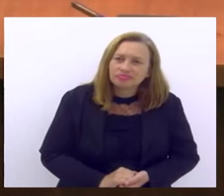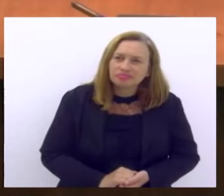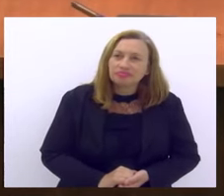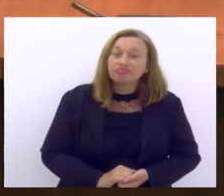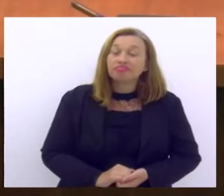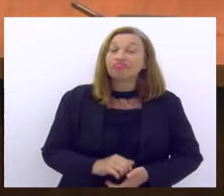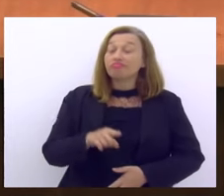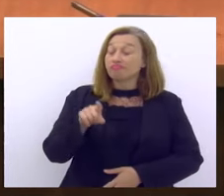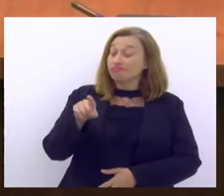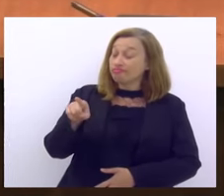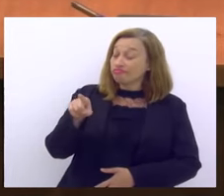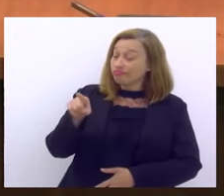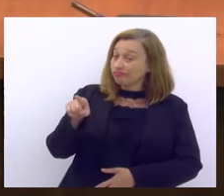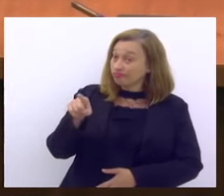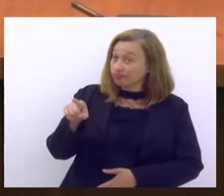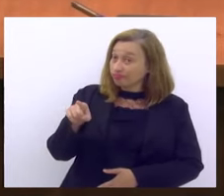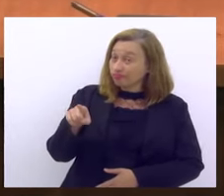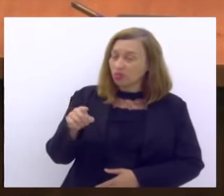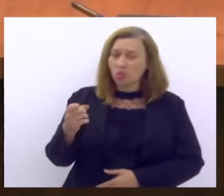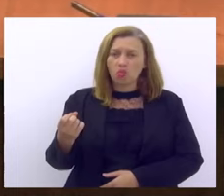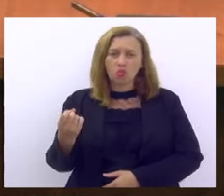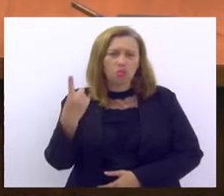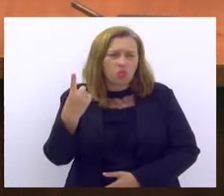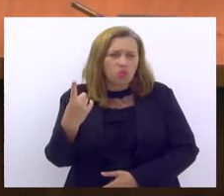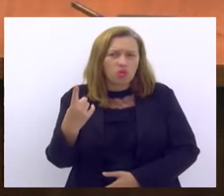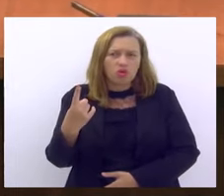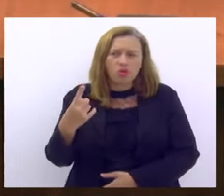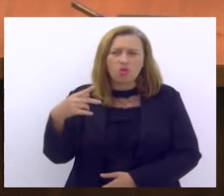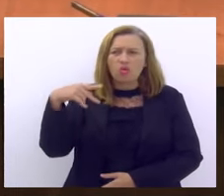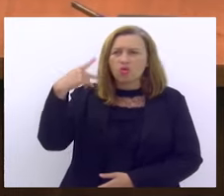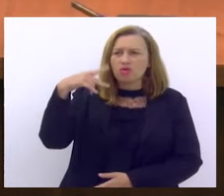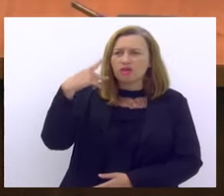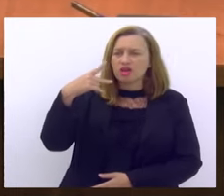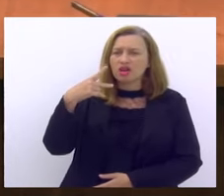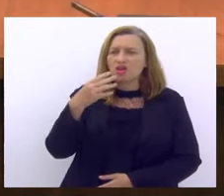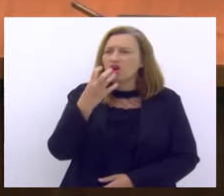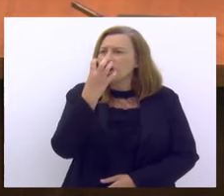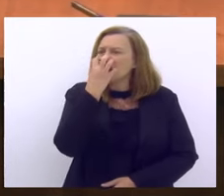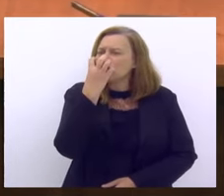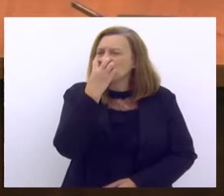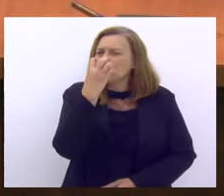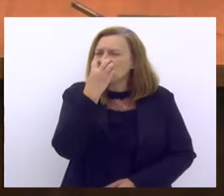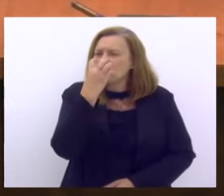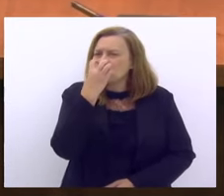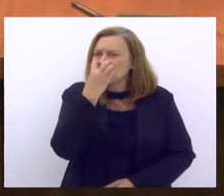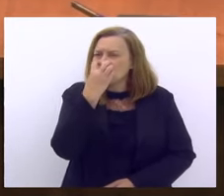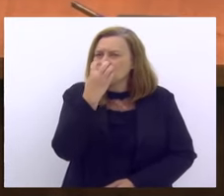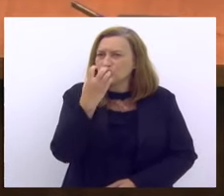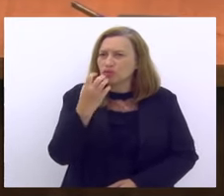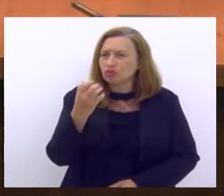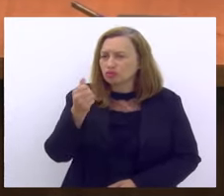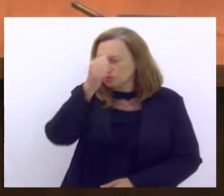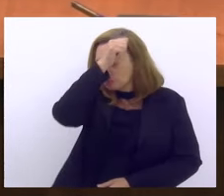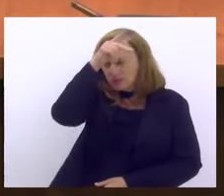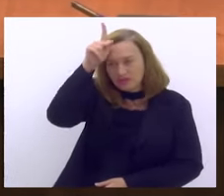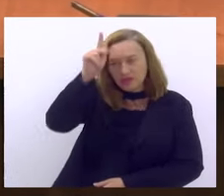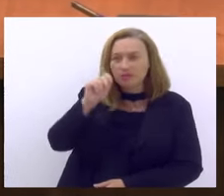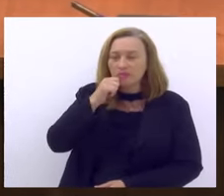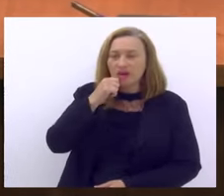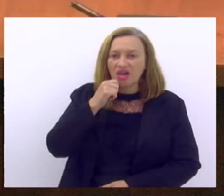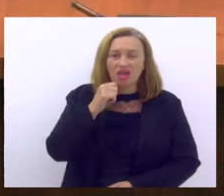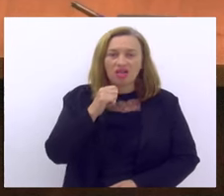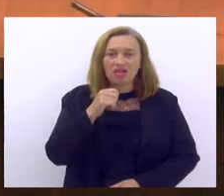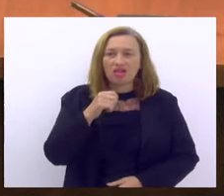lá estava esse ex-vereador, cachorrinho do Eduardo Paes, bravatando do lado de fora,